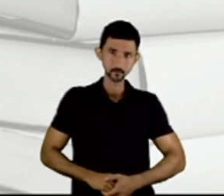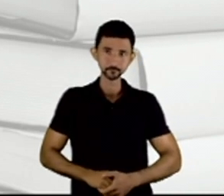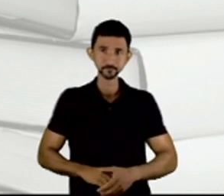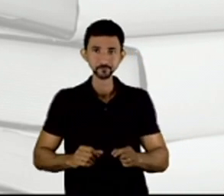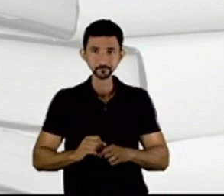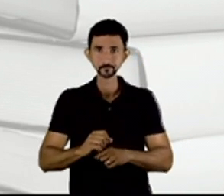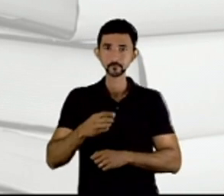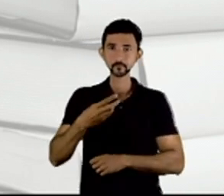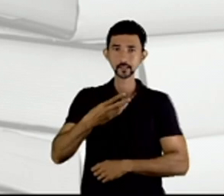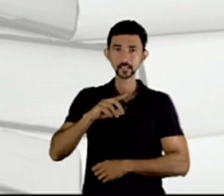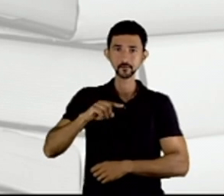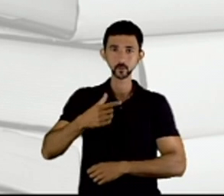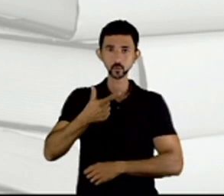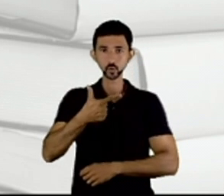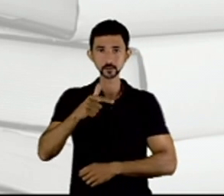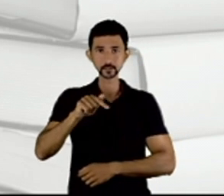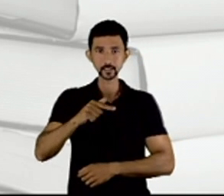periódica